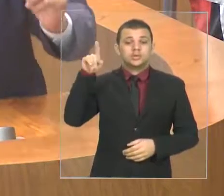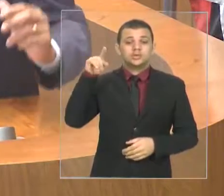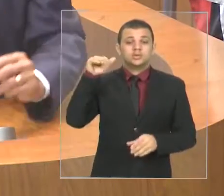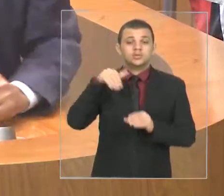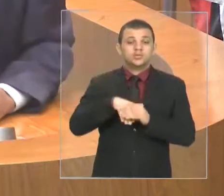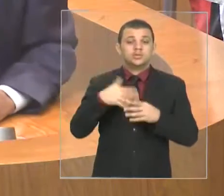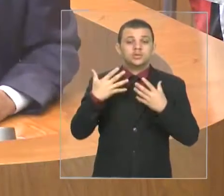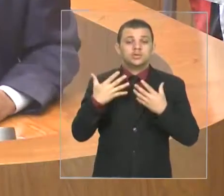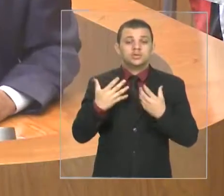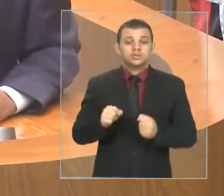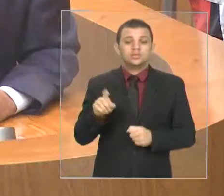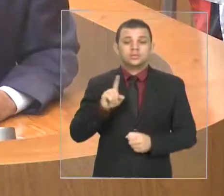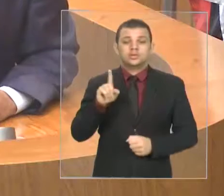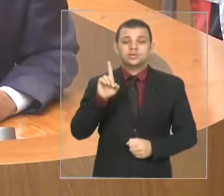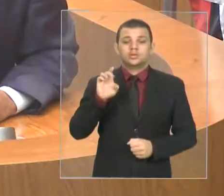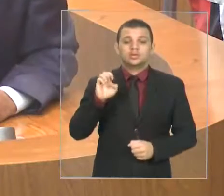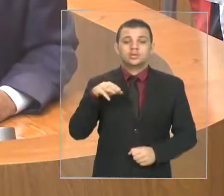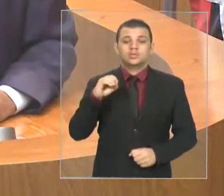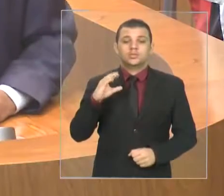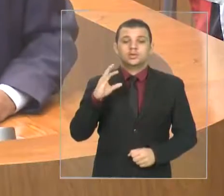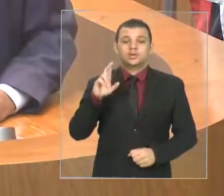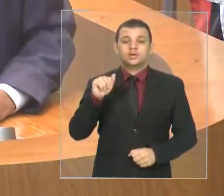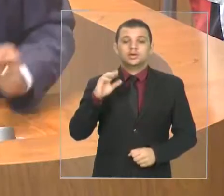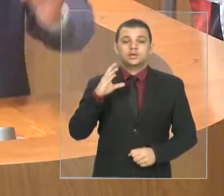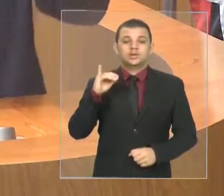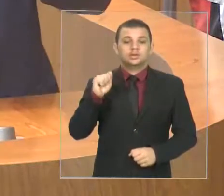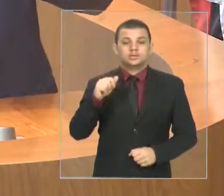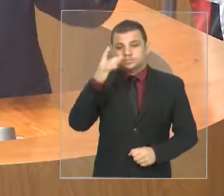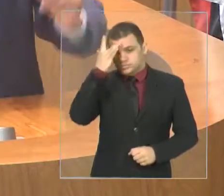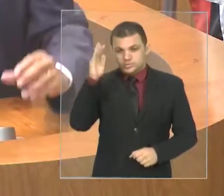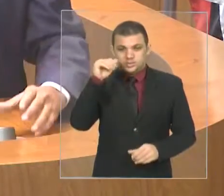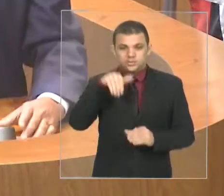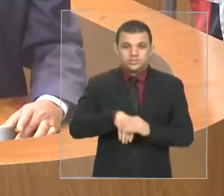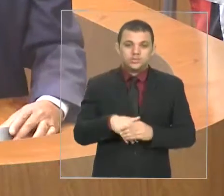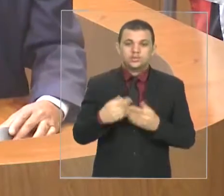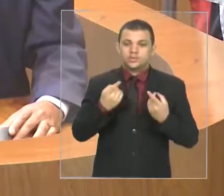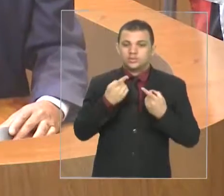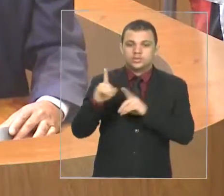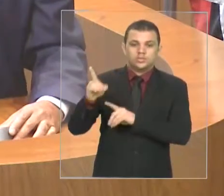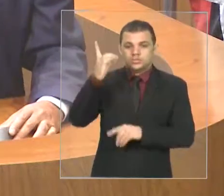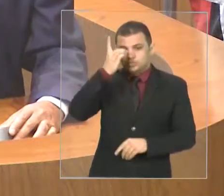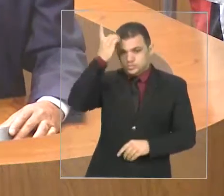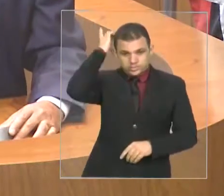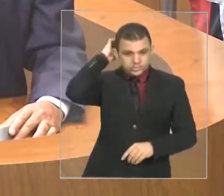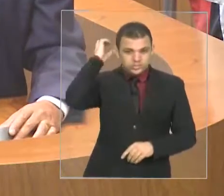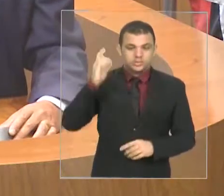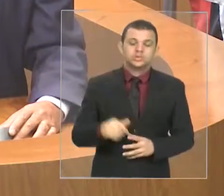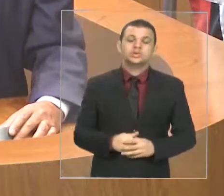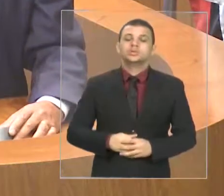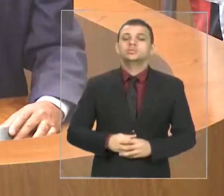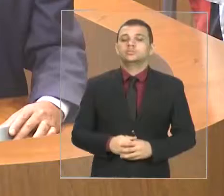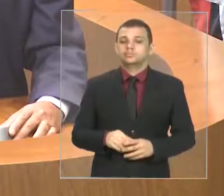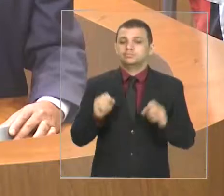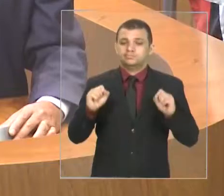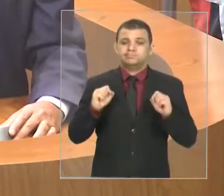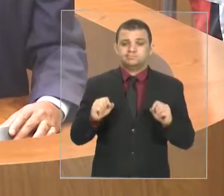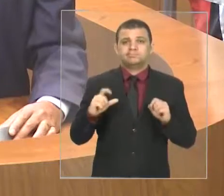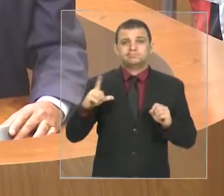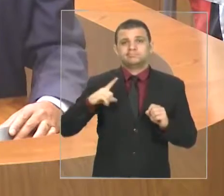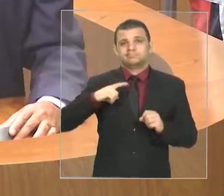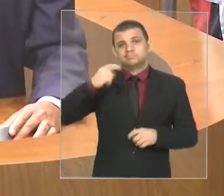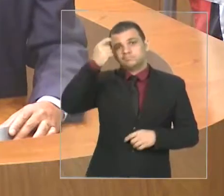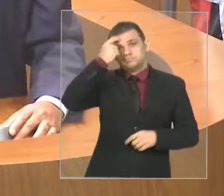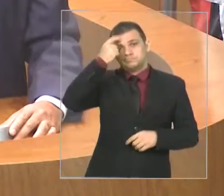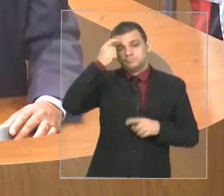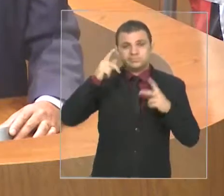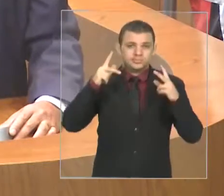a democracia, contra o golpe, contra a presidenta Dilma, que tenham a mesma postura